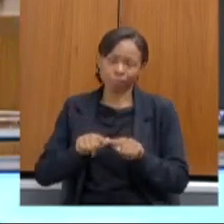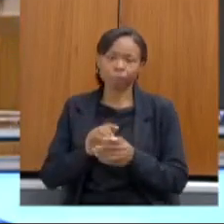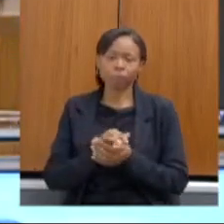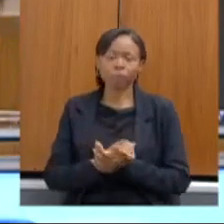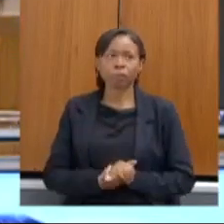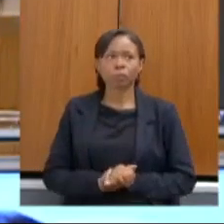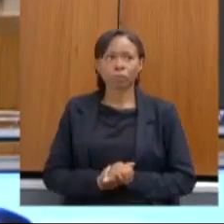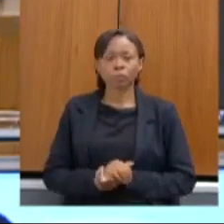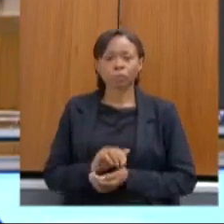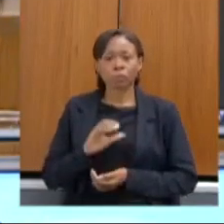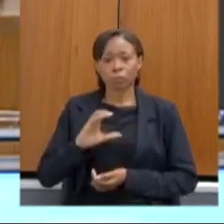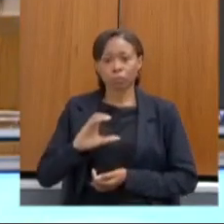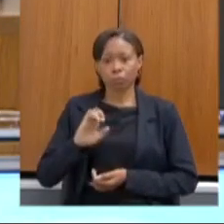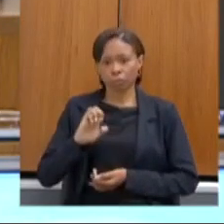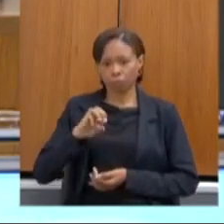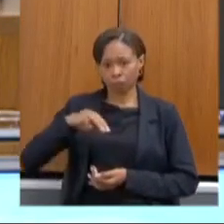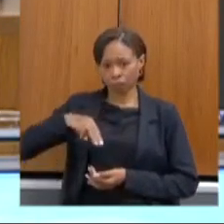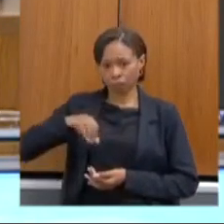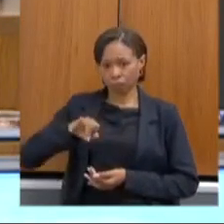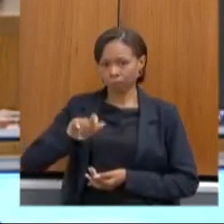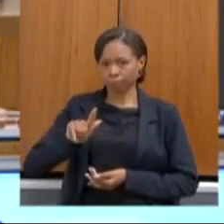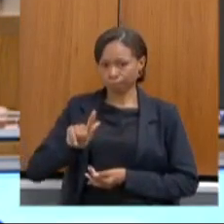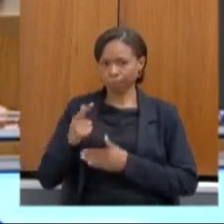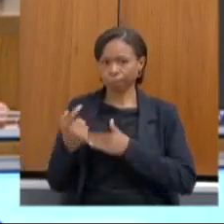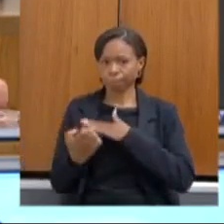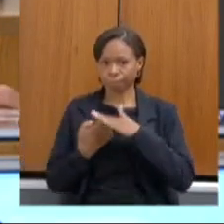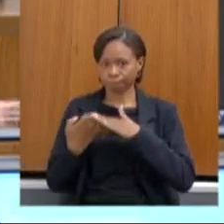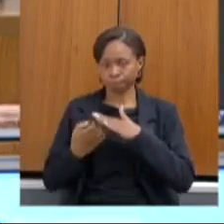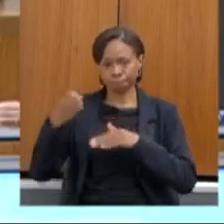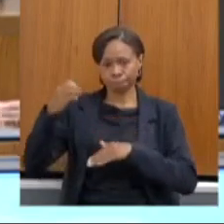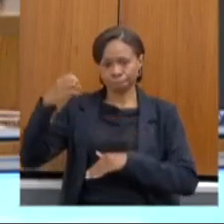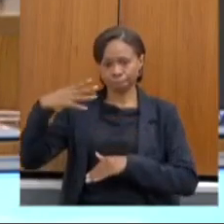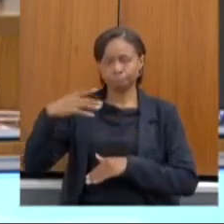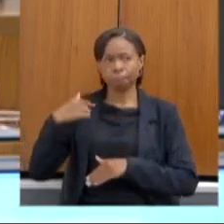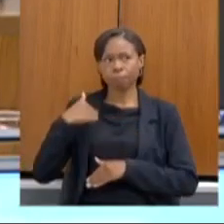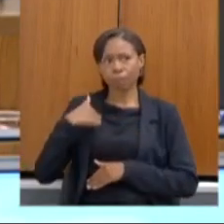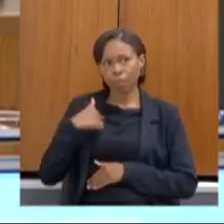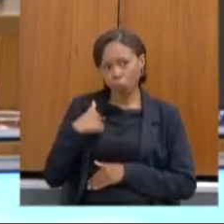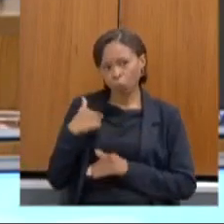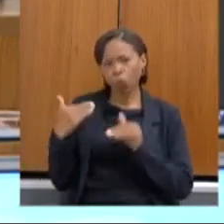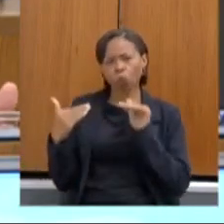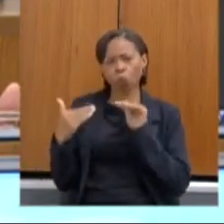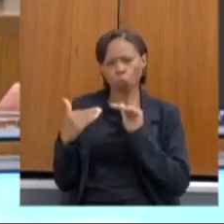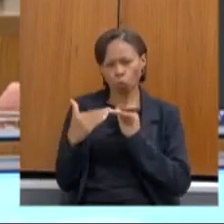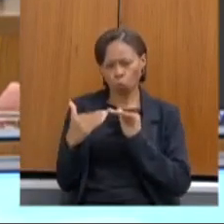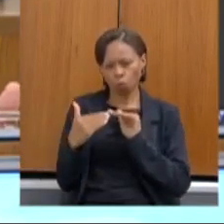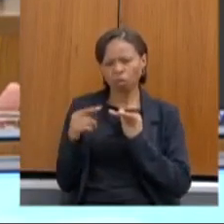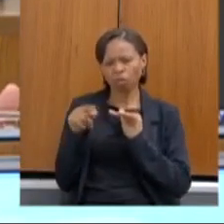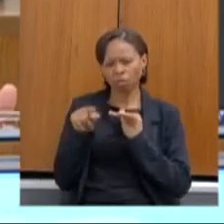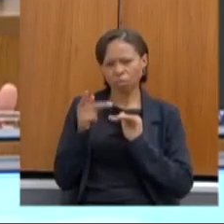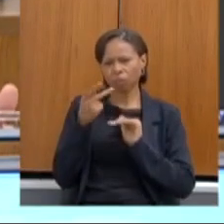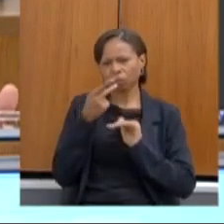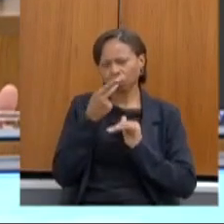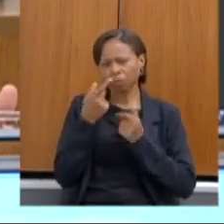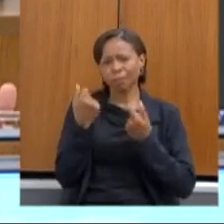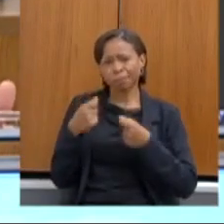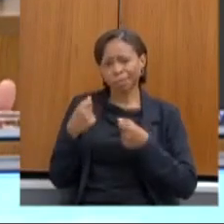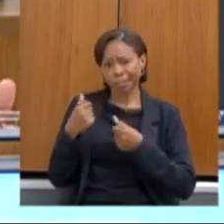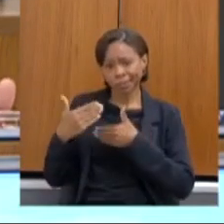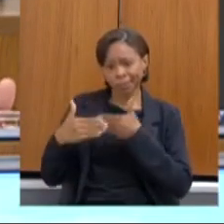o Carlos eu eu concordo que ela precisa se modernizar